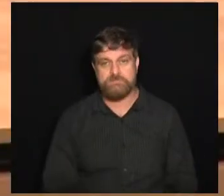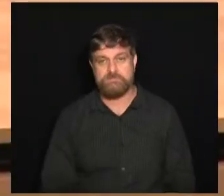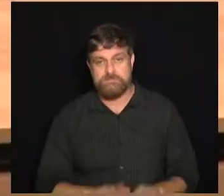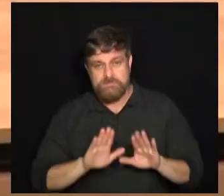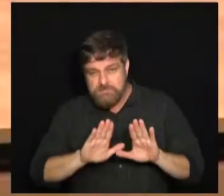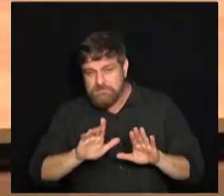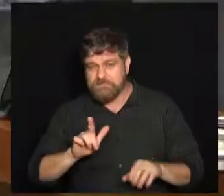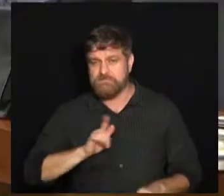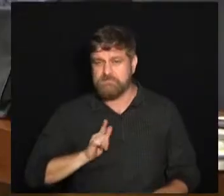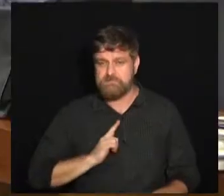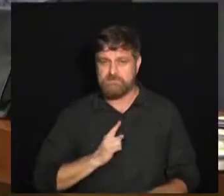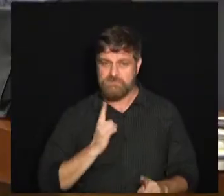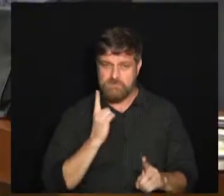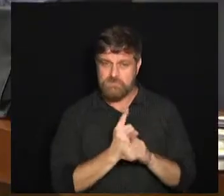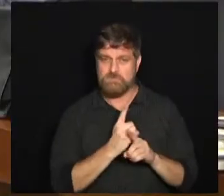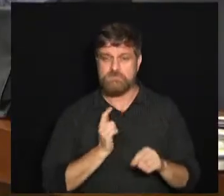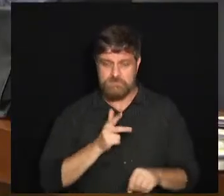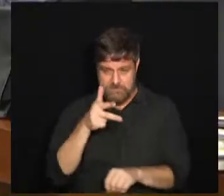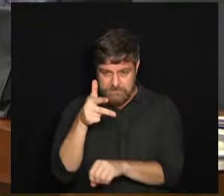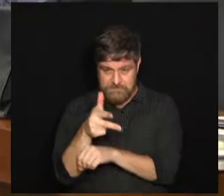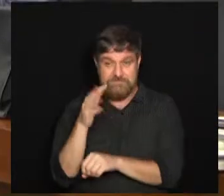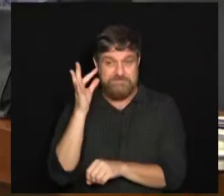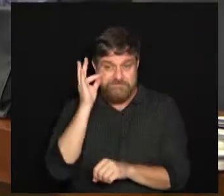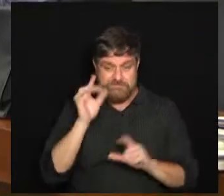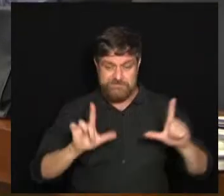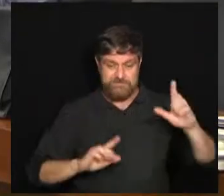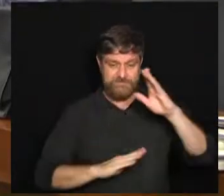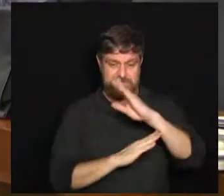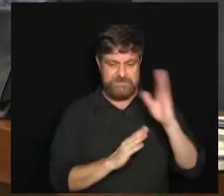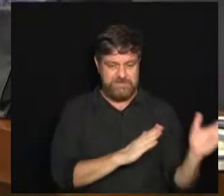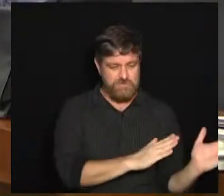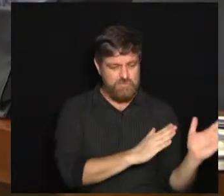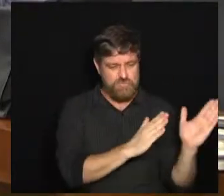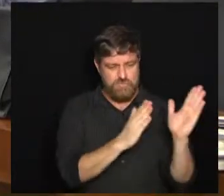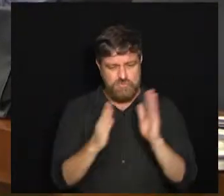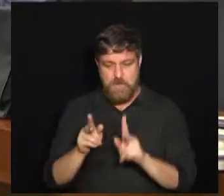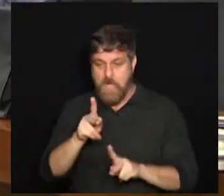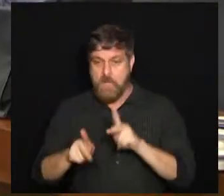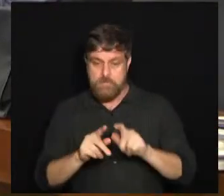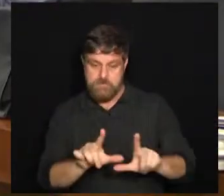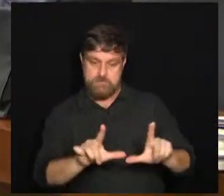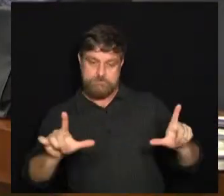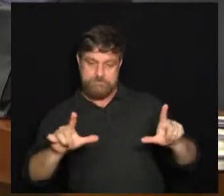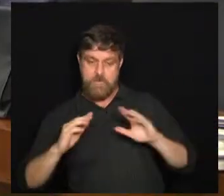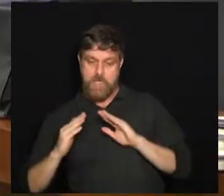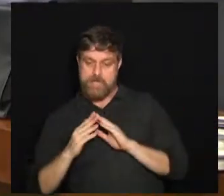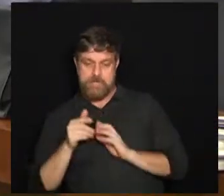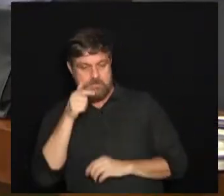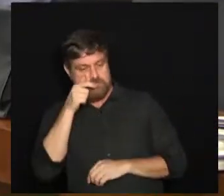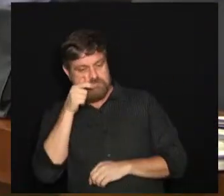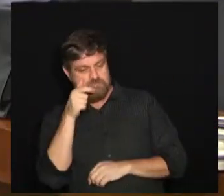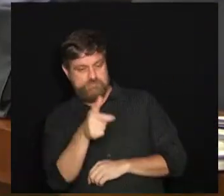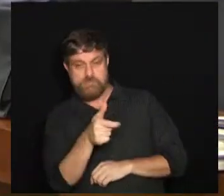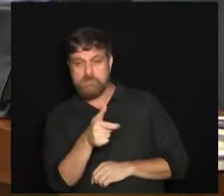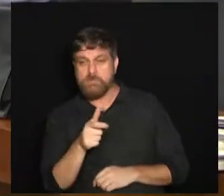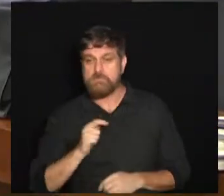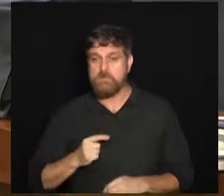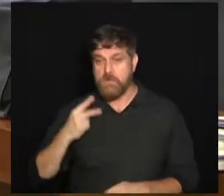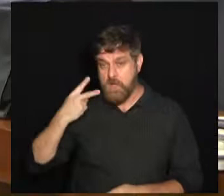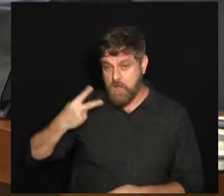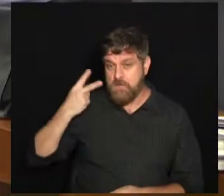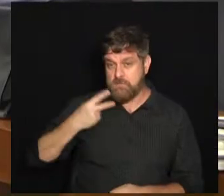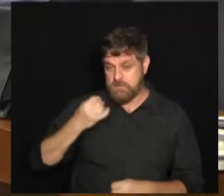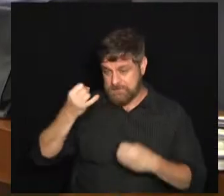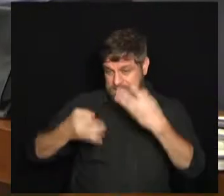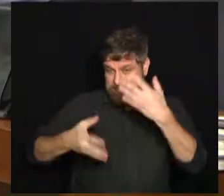entanto, o encontro foi transmitido ao vivo pela TV Câmara para que a população acompanhe de casa. O vereador comentou a